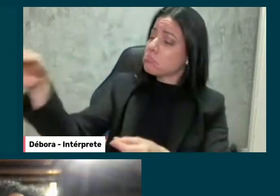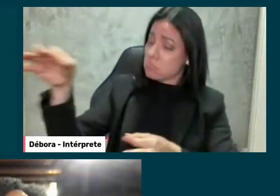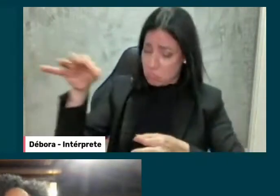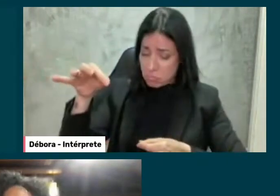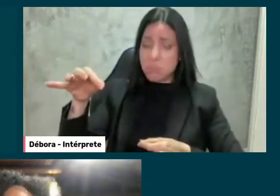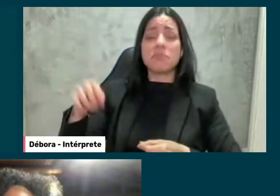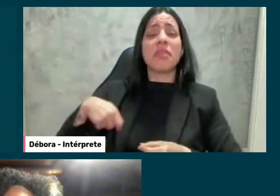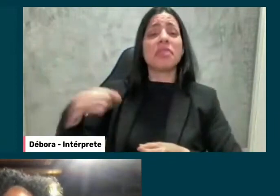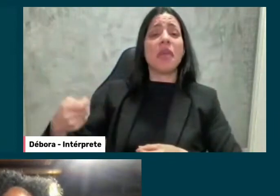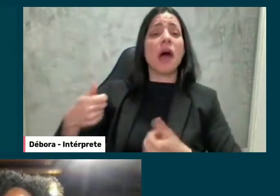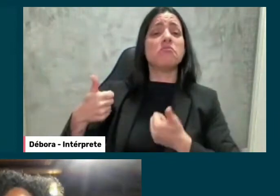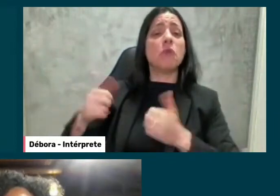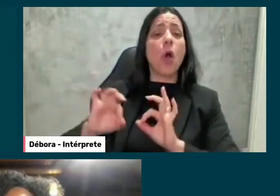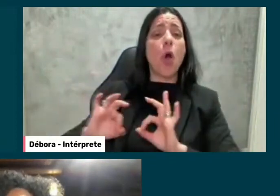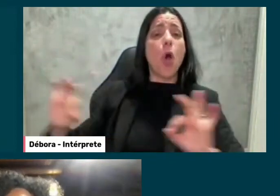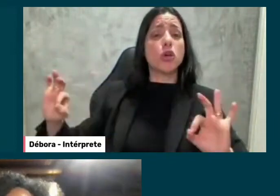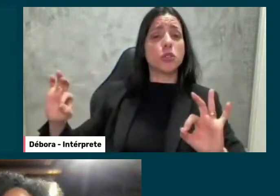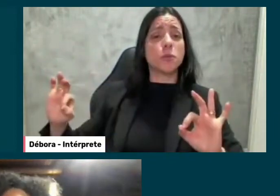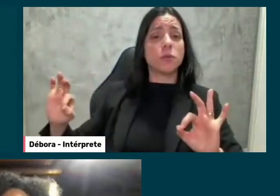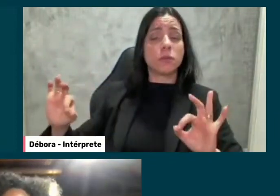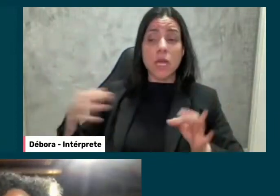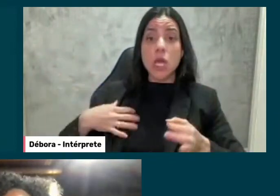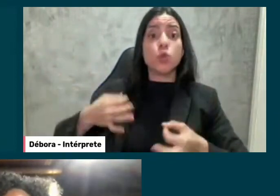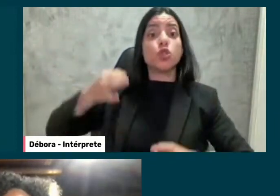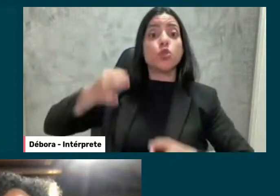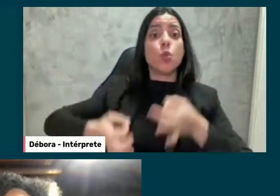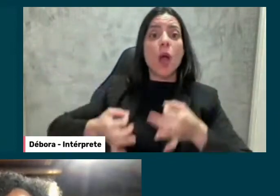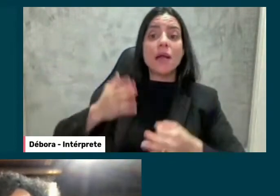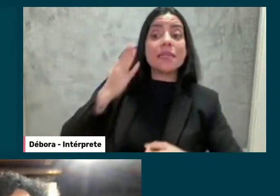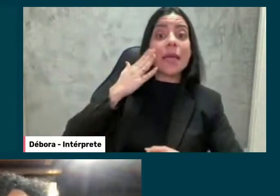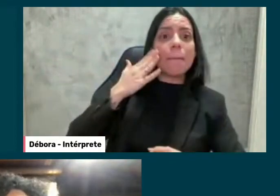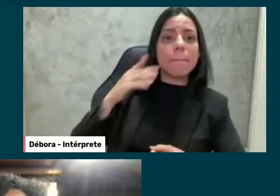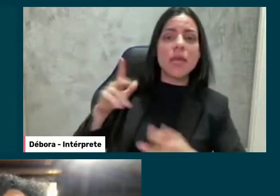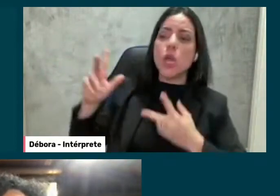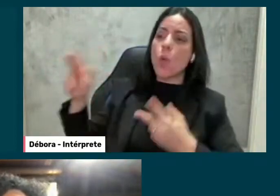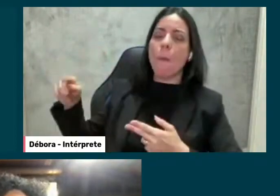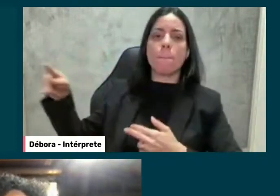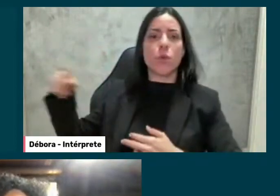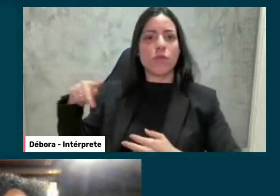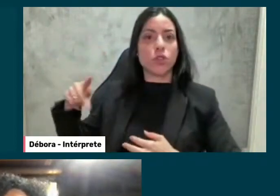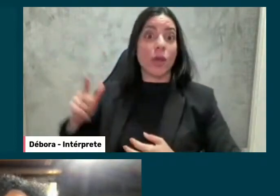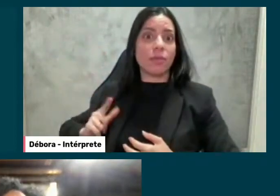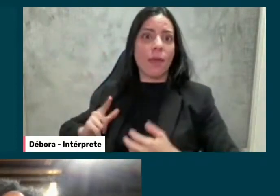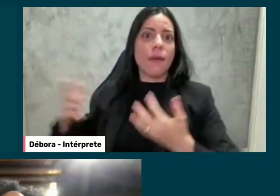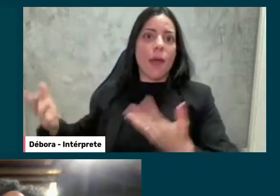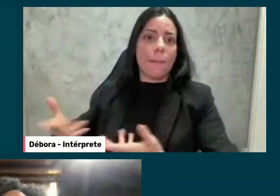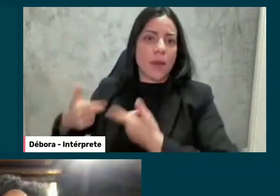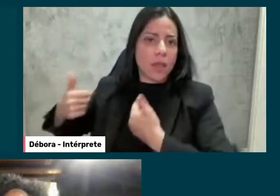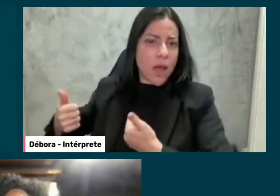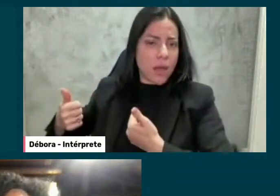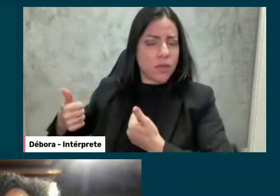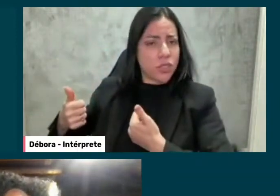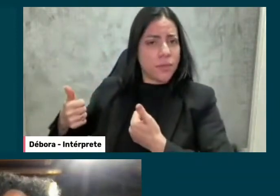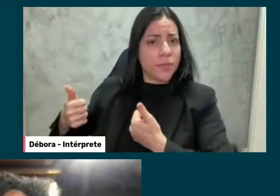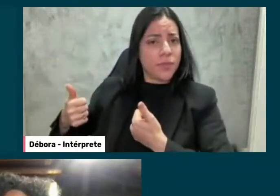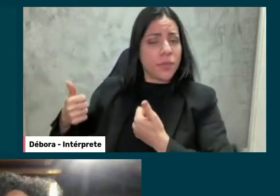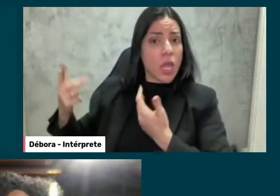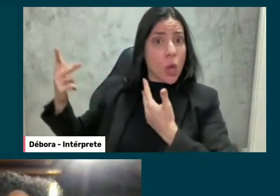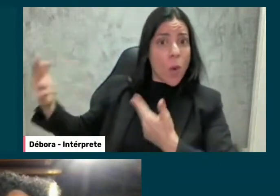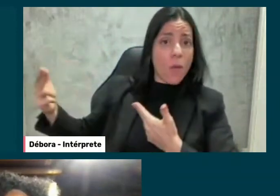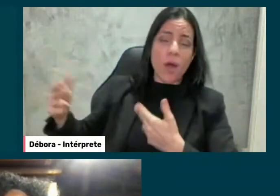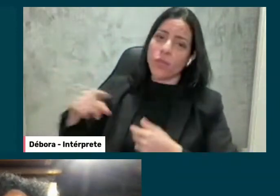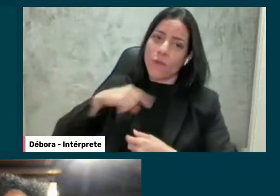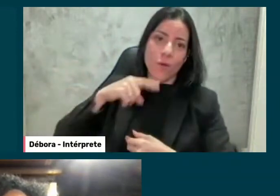qualidade e eu não tenho capacidade de julgar o conteúdo como elas têm. É nesse sentido que a capacidade da pessoa que está interagindo